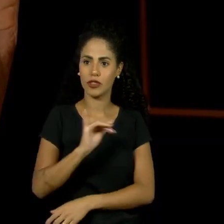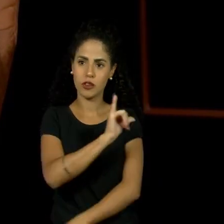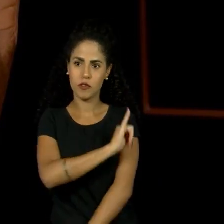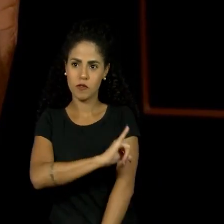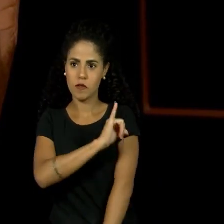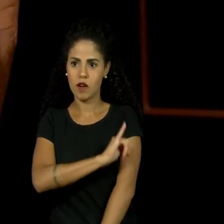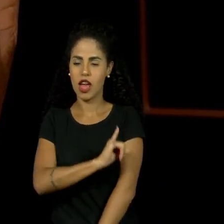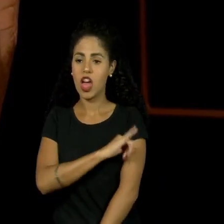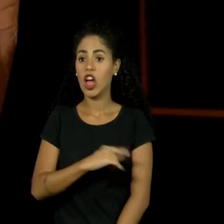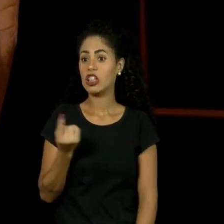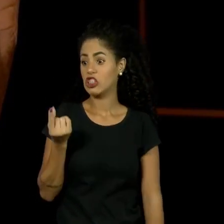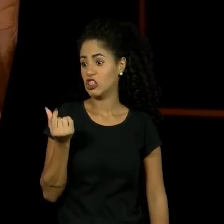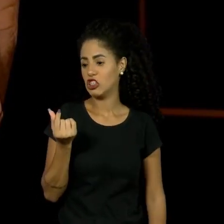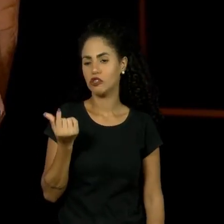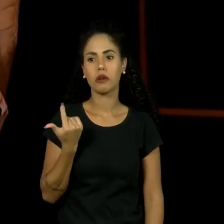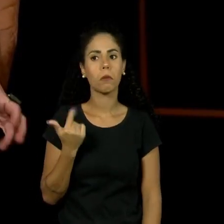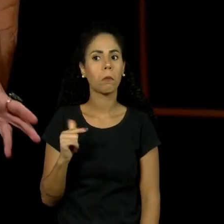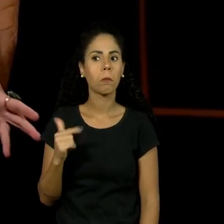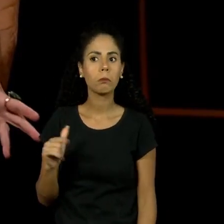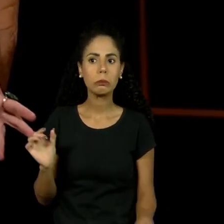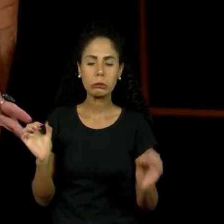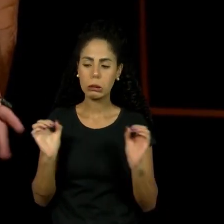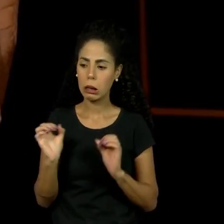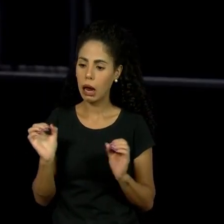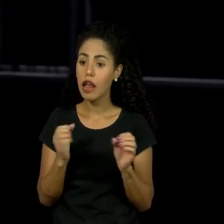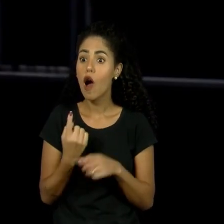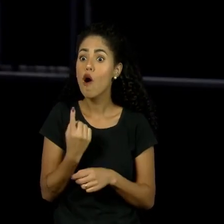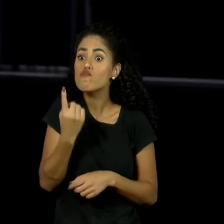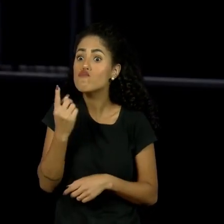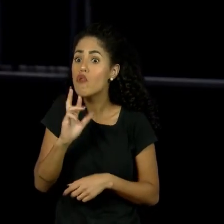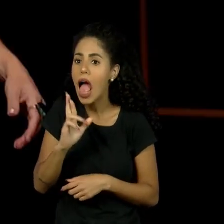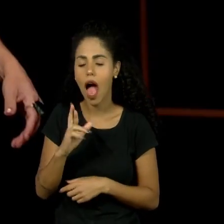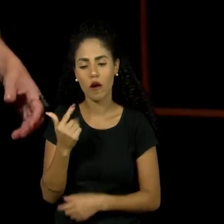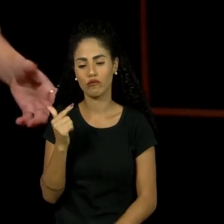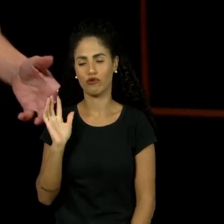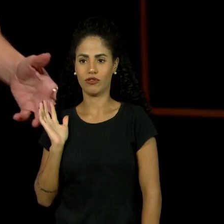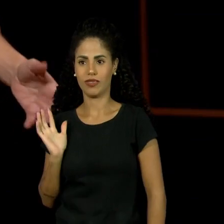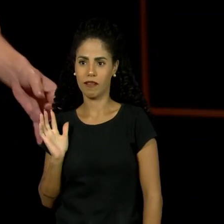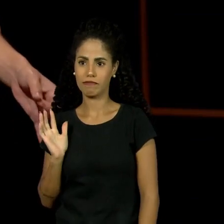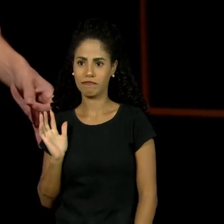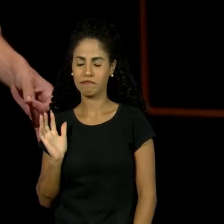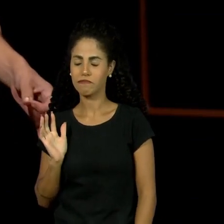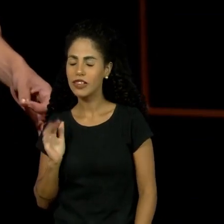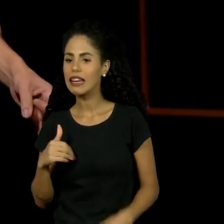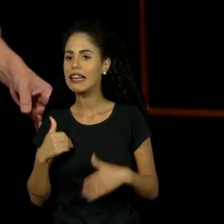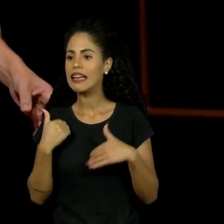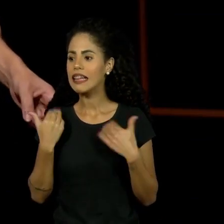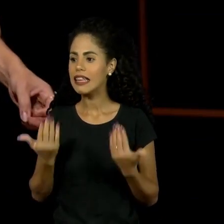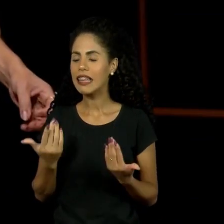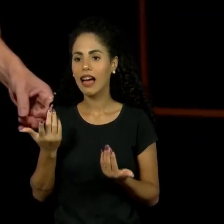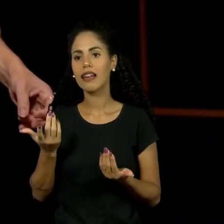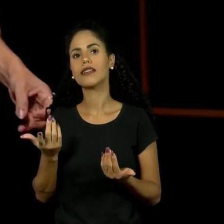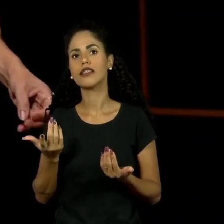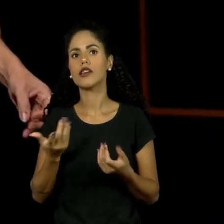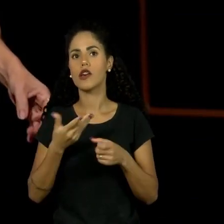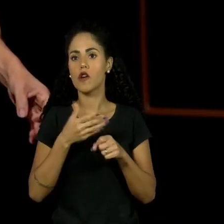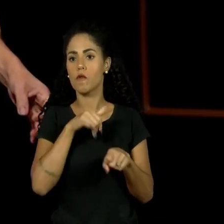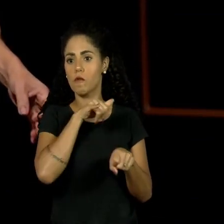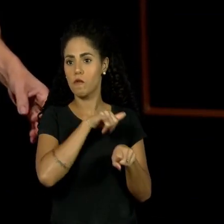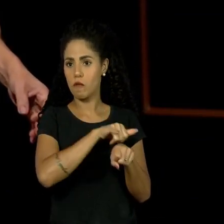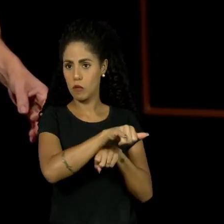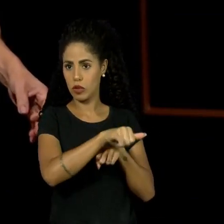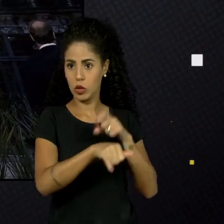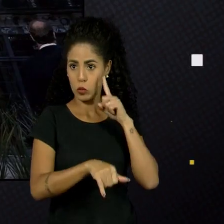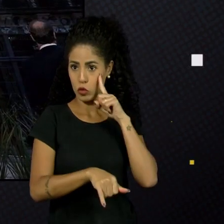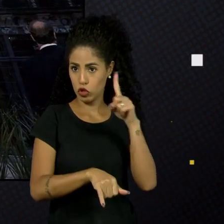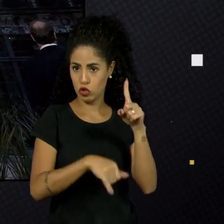né? Tostão, Dedê, né? Sou do século passado, gente. Não tinha... Aí eu faltei à faculdade aquele